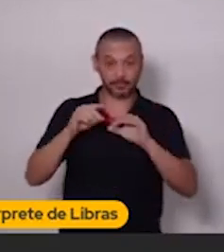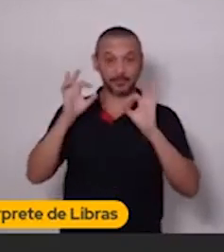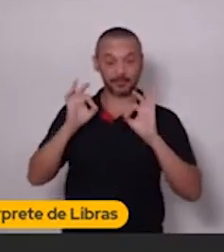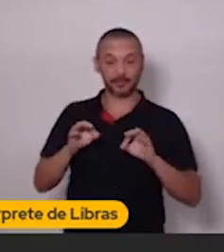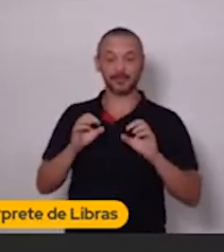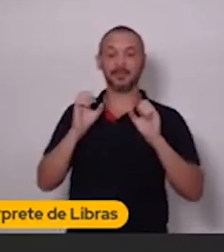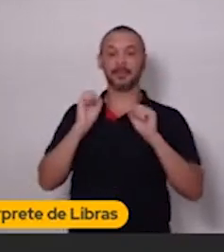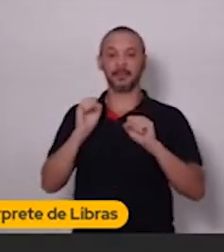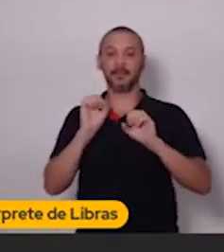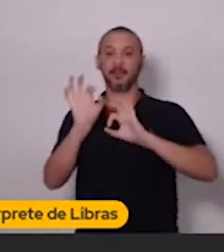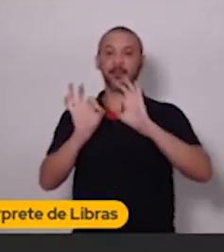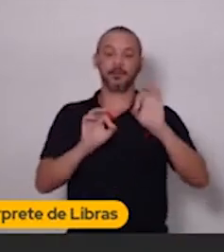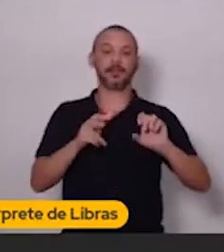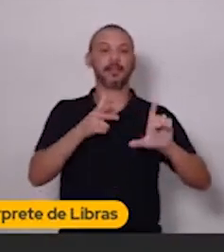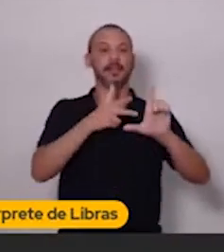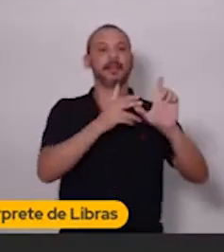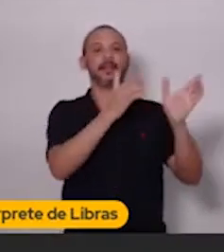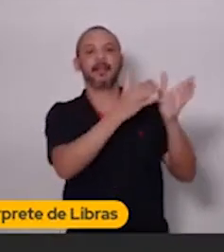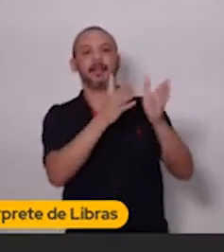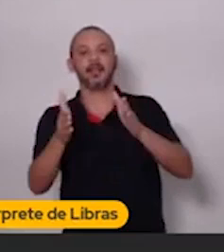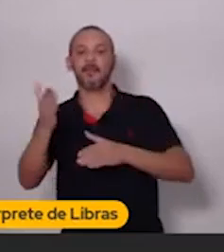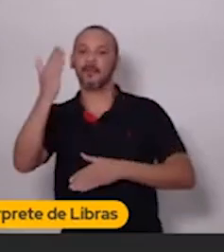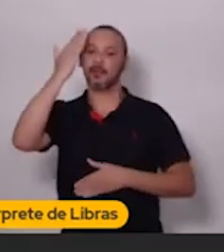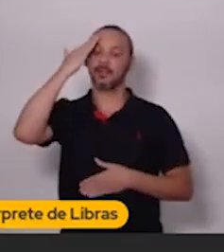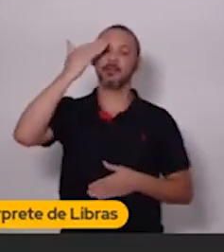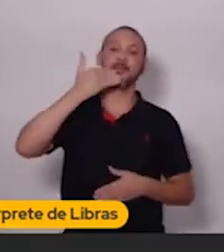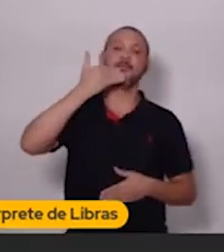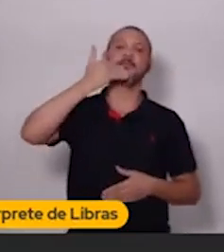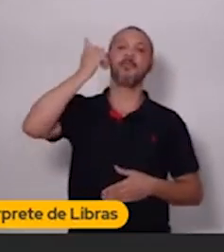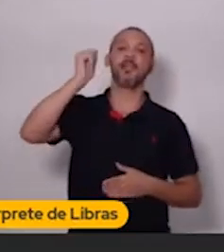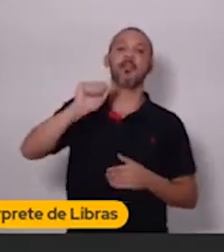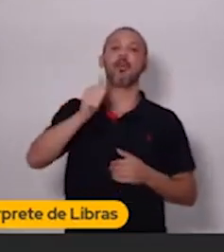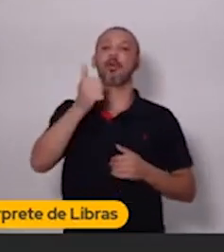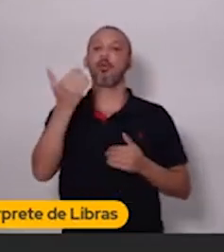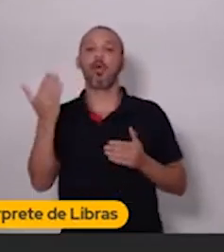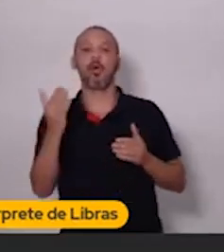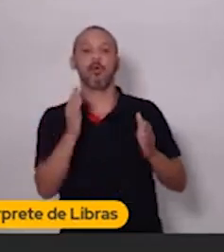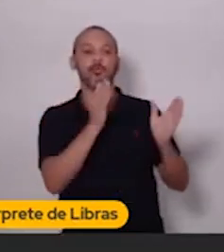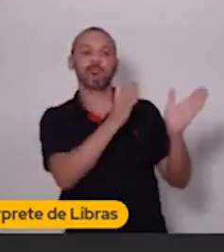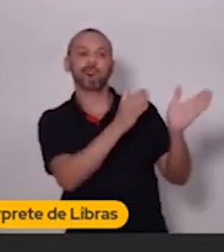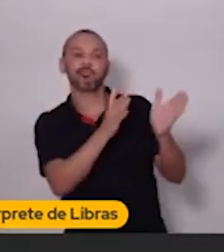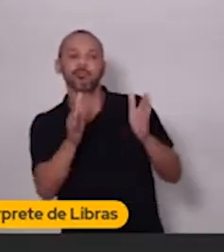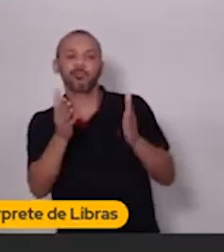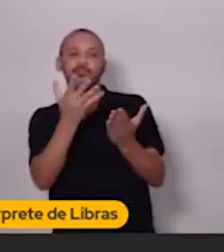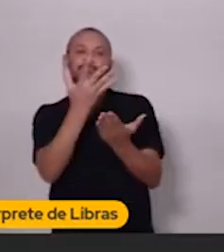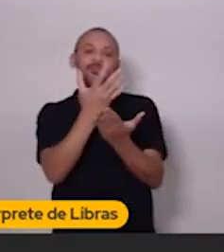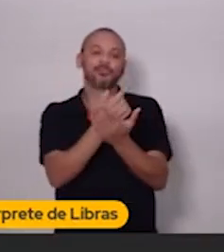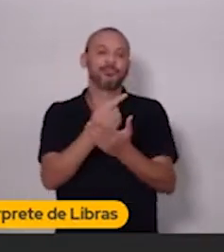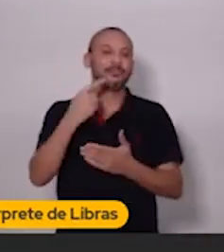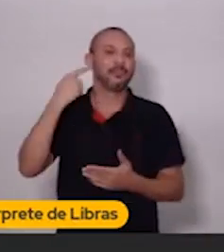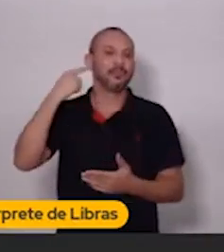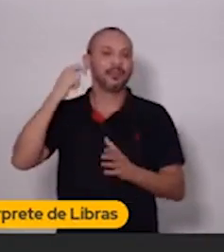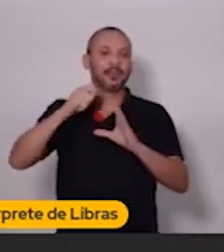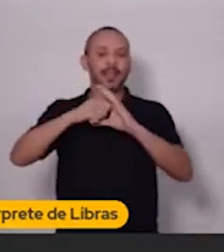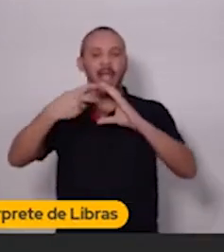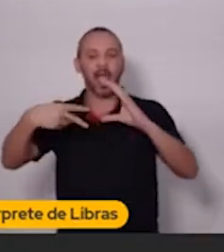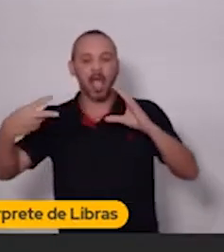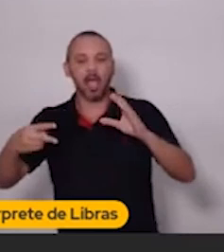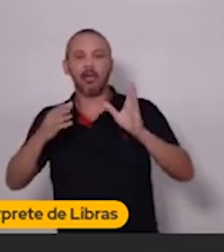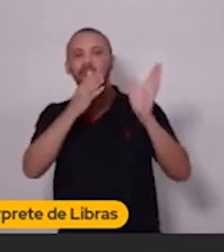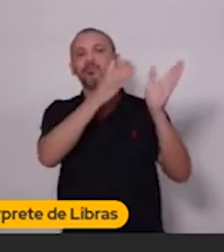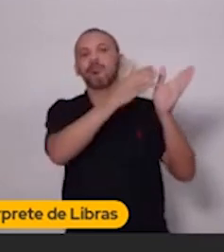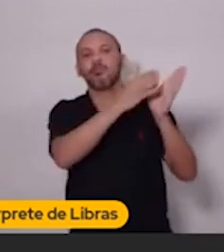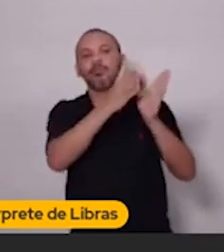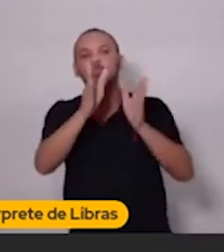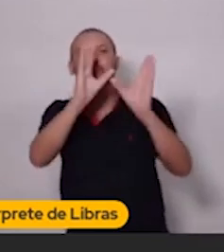de câmera, você sabe quais são os melhores takes para serem finalizados, cortados, terem o seu áudio mixado, colocar uma trilha, corrigir